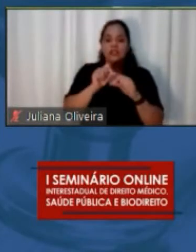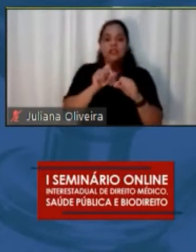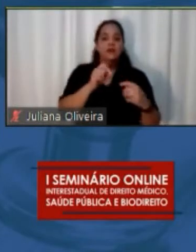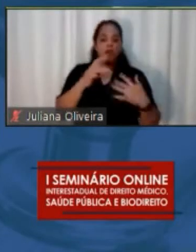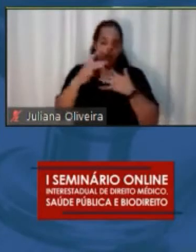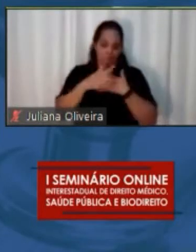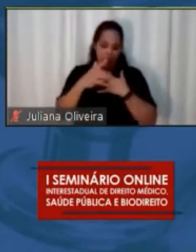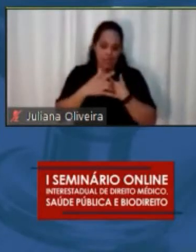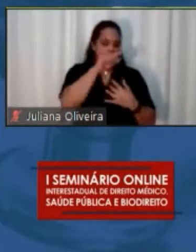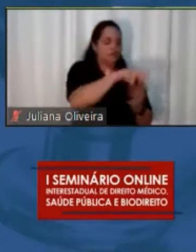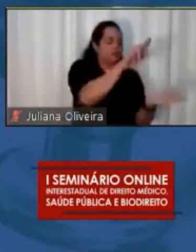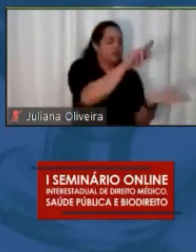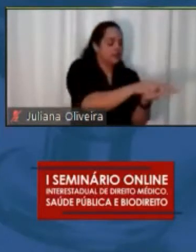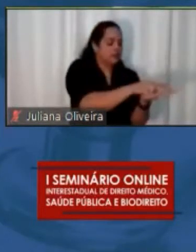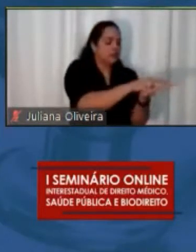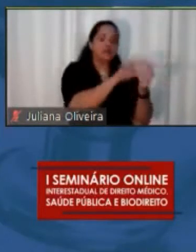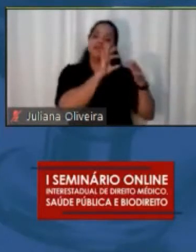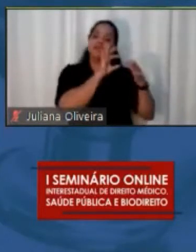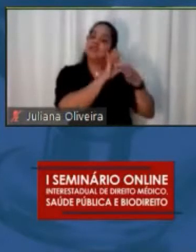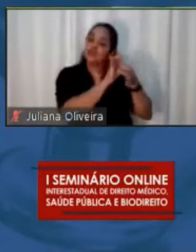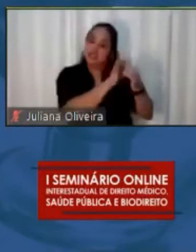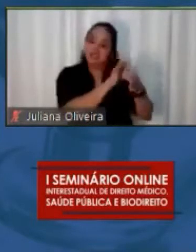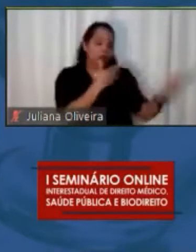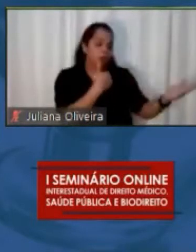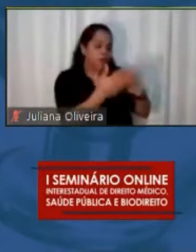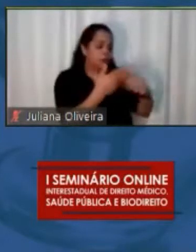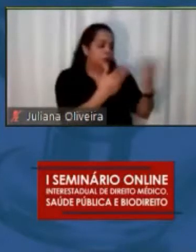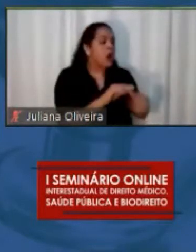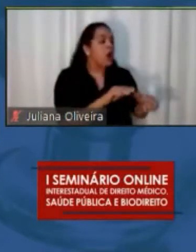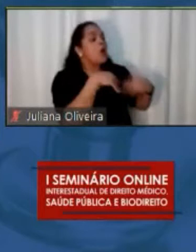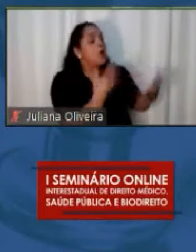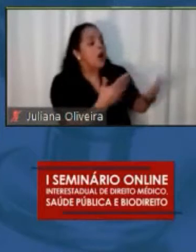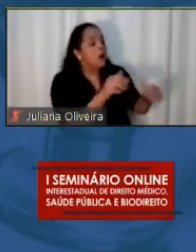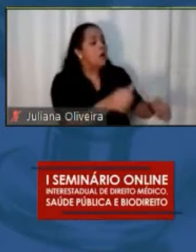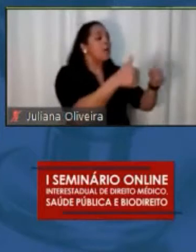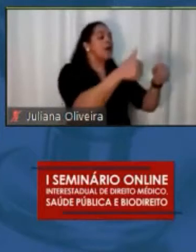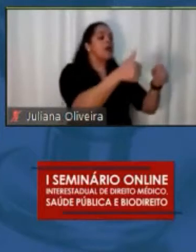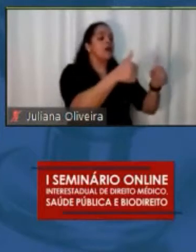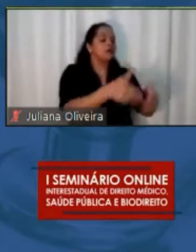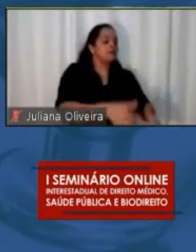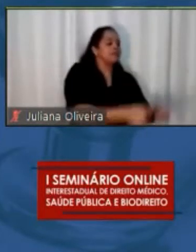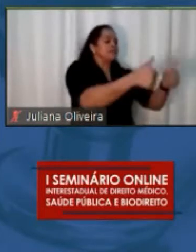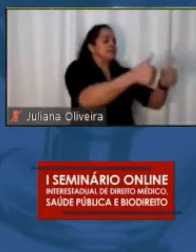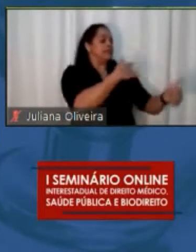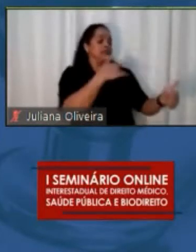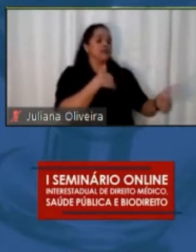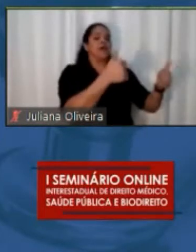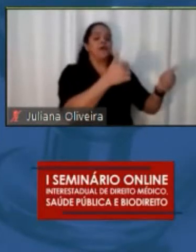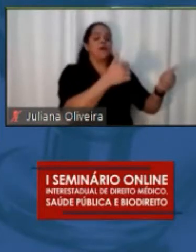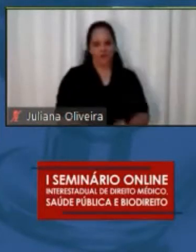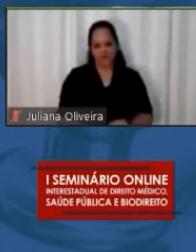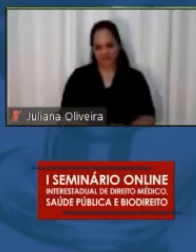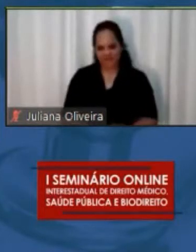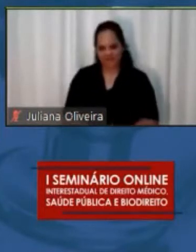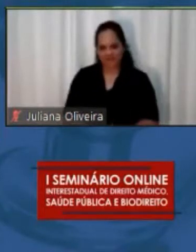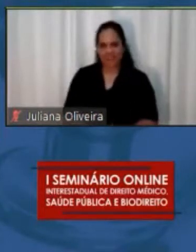esses conceitos e escolher o melhor caminho que vale para a decisão do paciente. O primeiro ponto que a gente queria mencionar aqui rapidamente